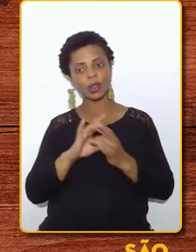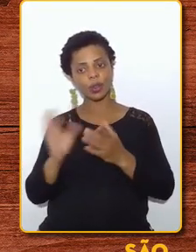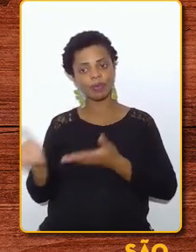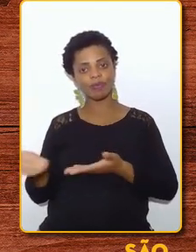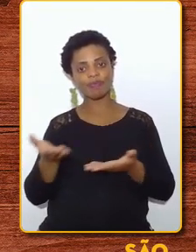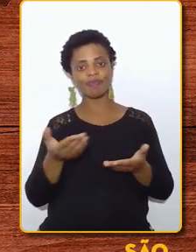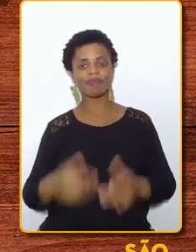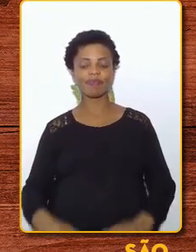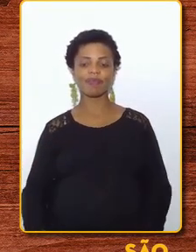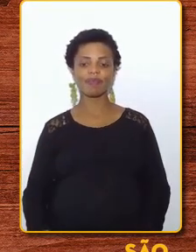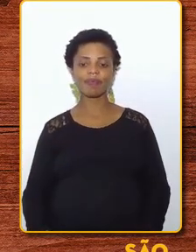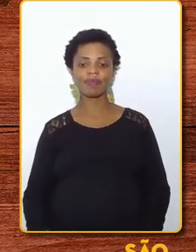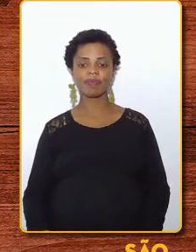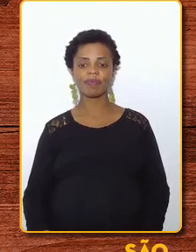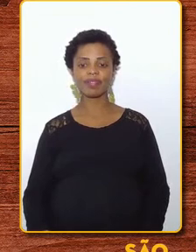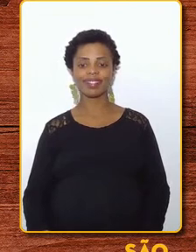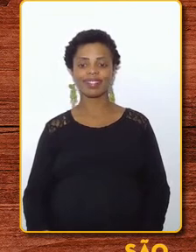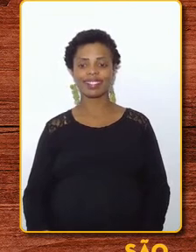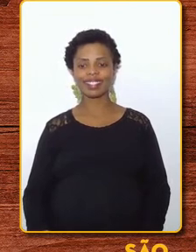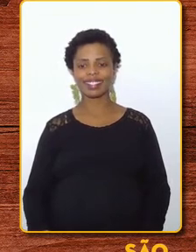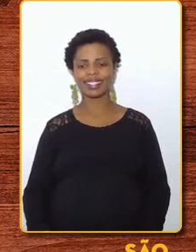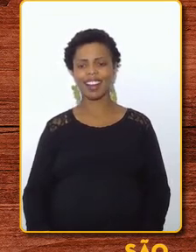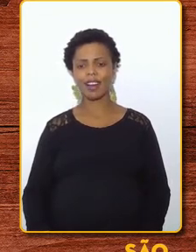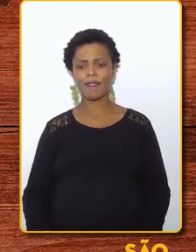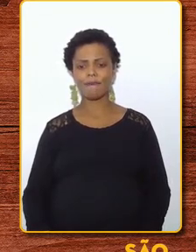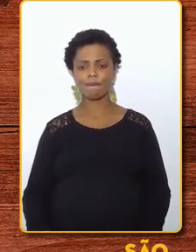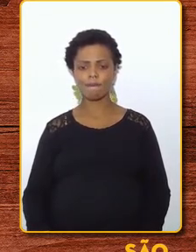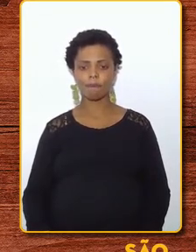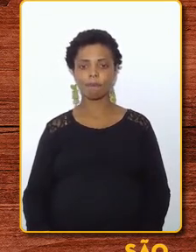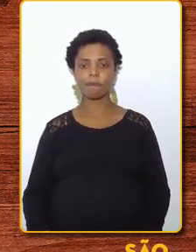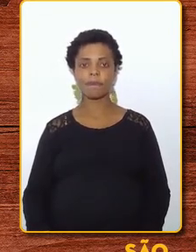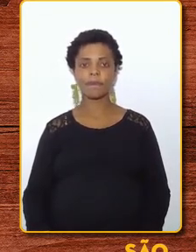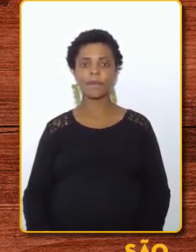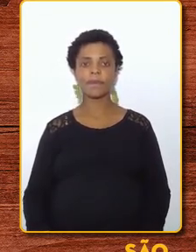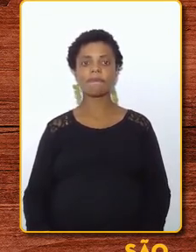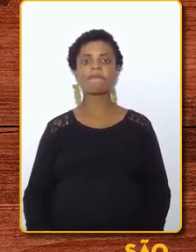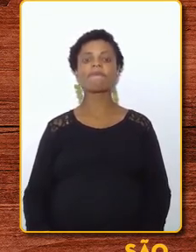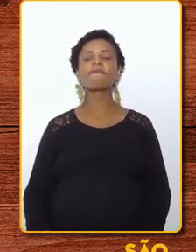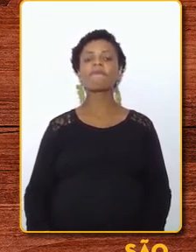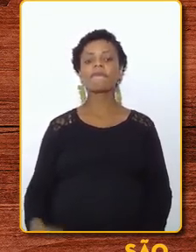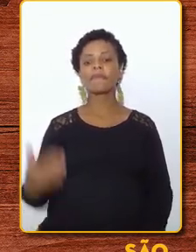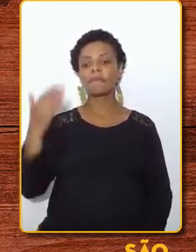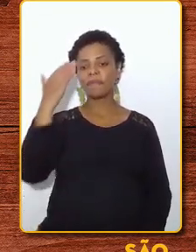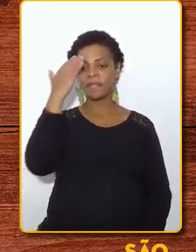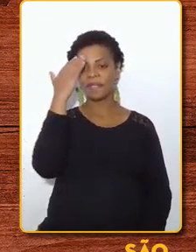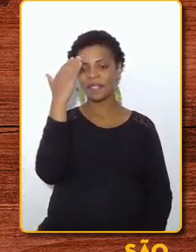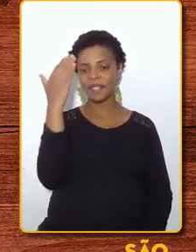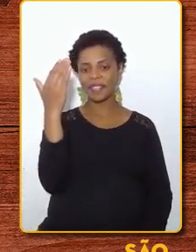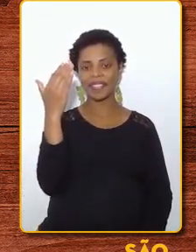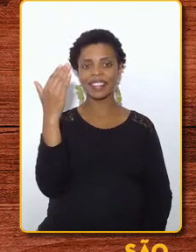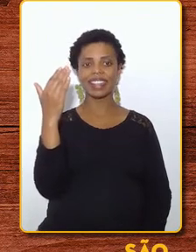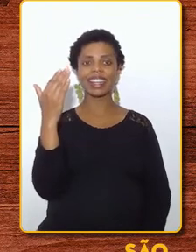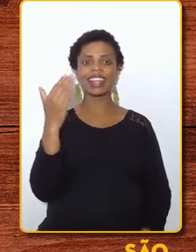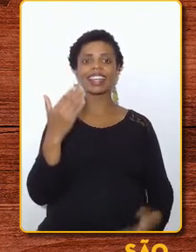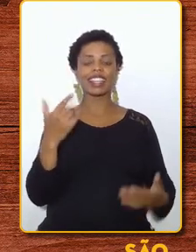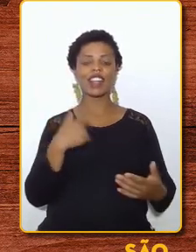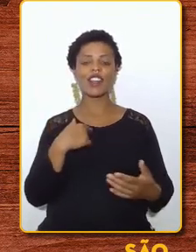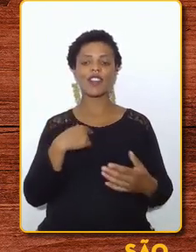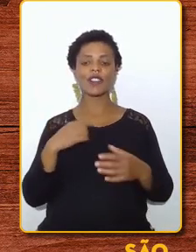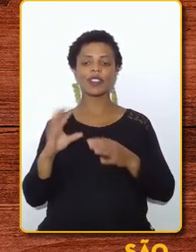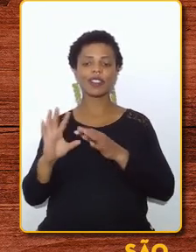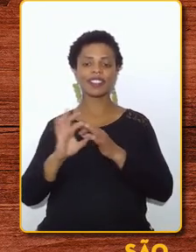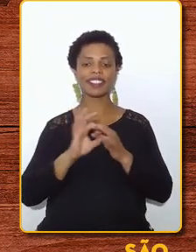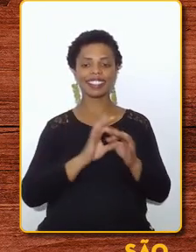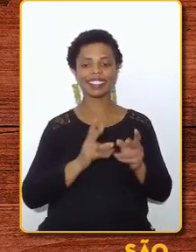finais. Ariela, obrigado. Eu vou emendar no João. Eu sempre... É um prazer